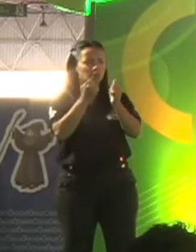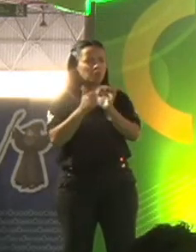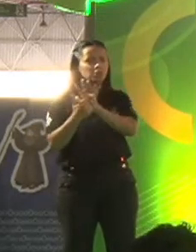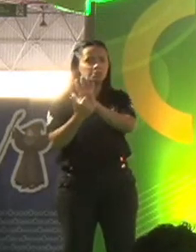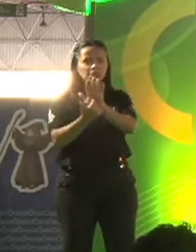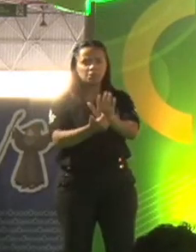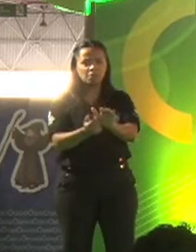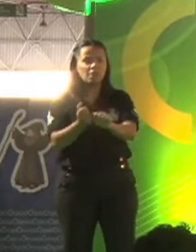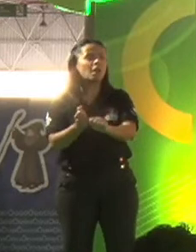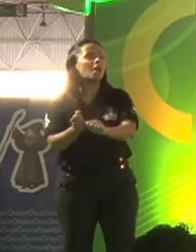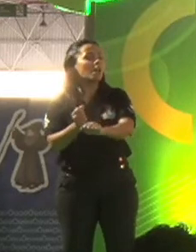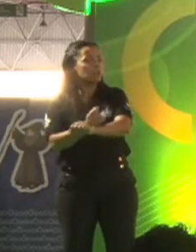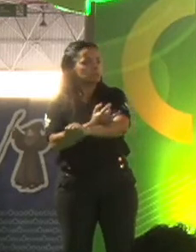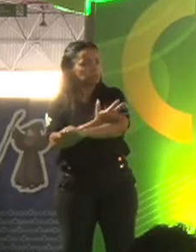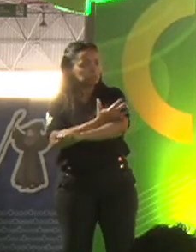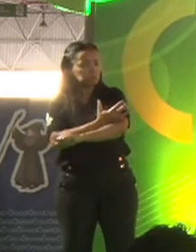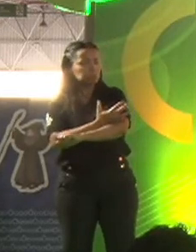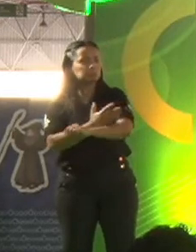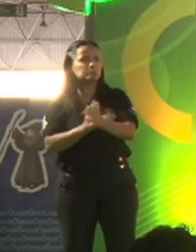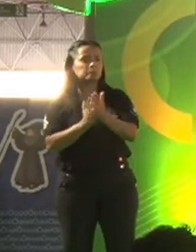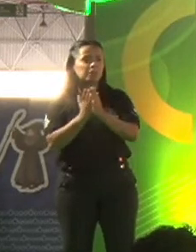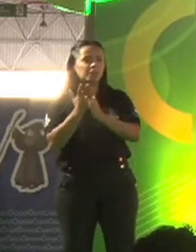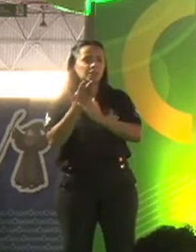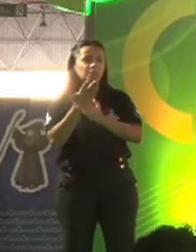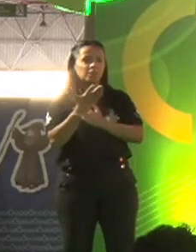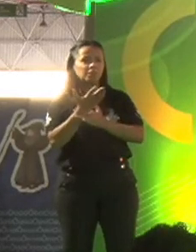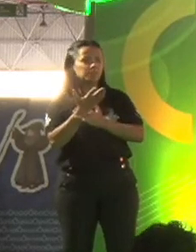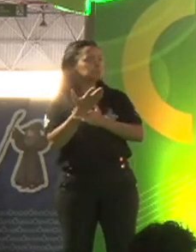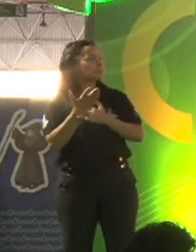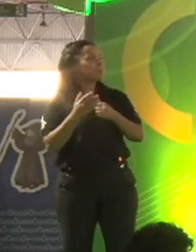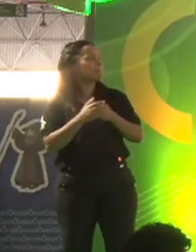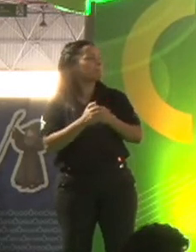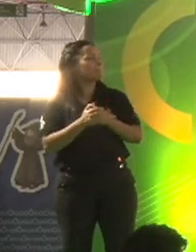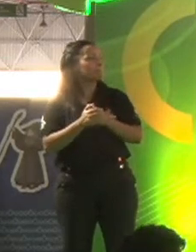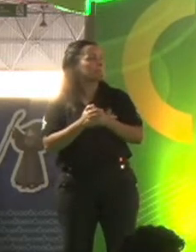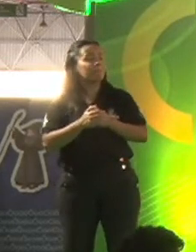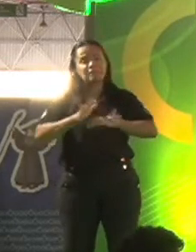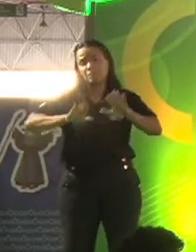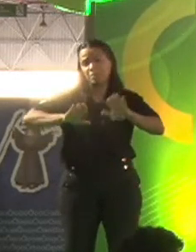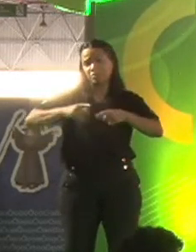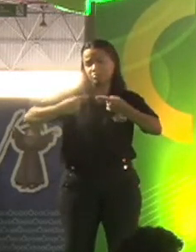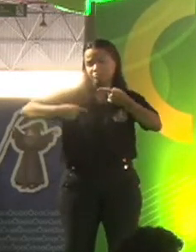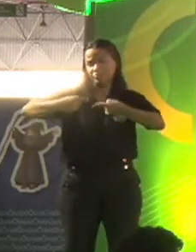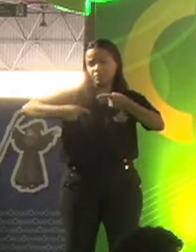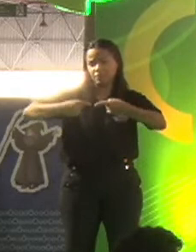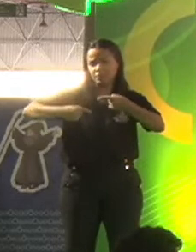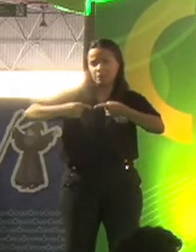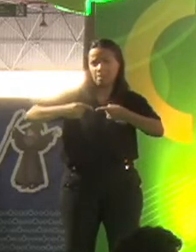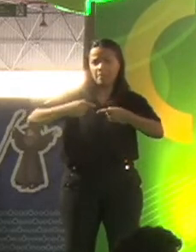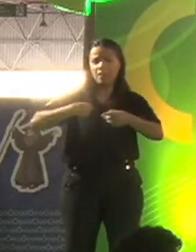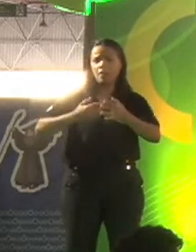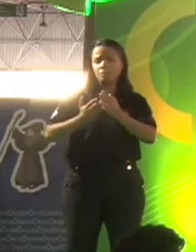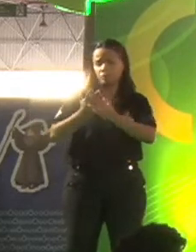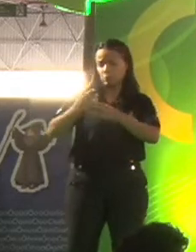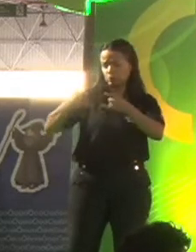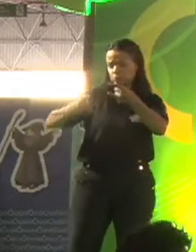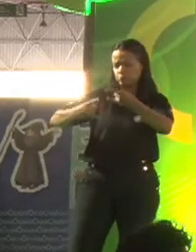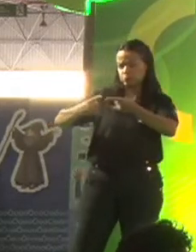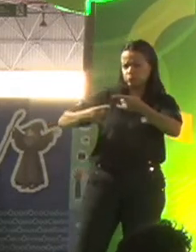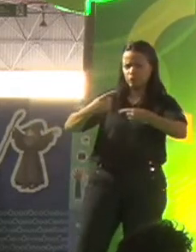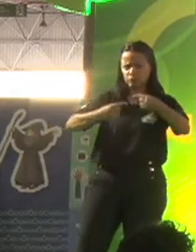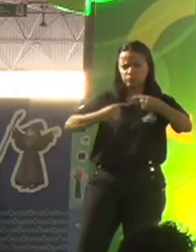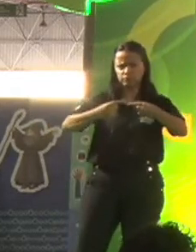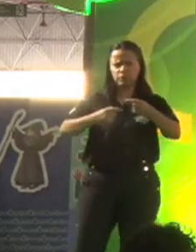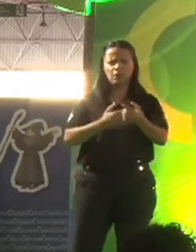expressando algumas emoções através dos conteúdos dependendo da discussão ali que você tá batendo com ele por exemplo eh no início